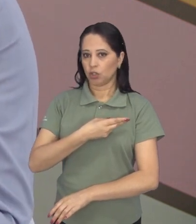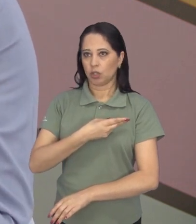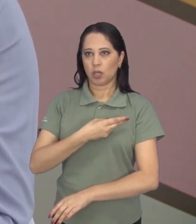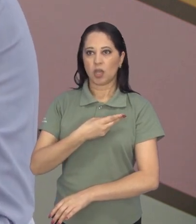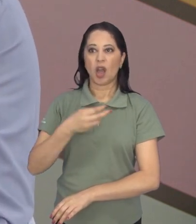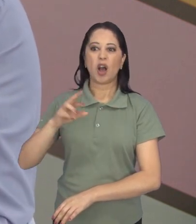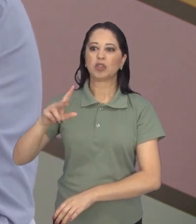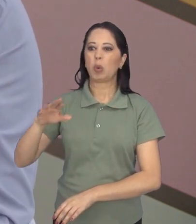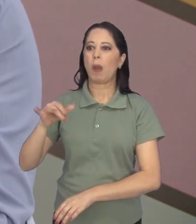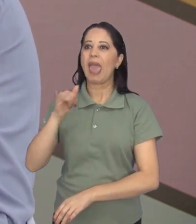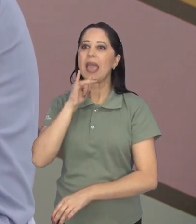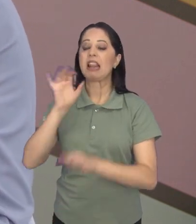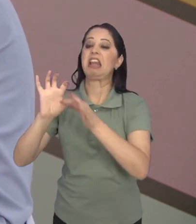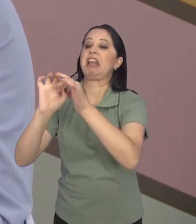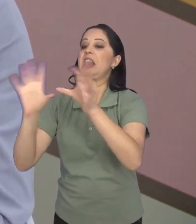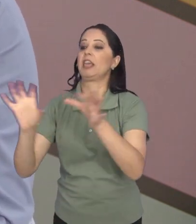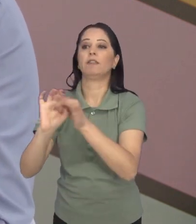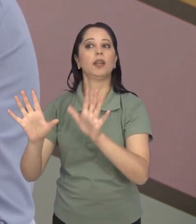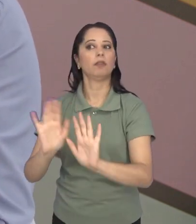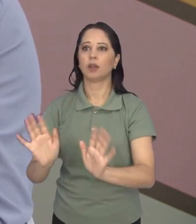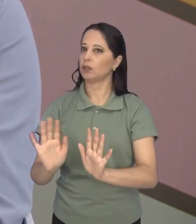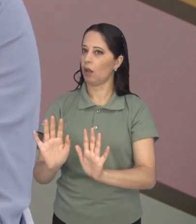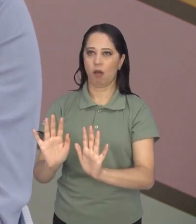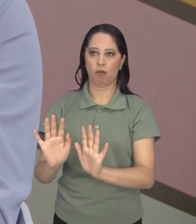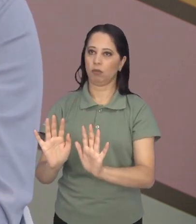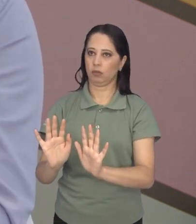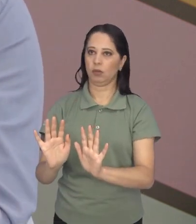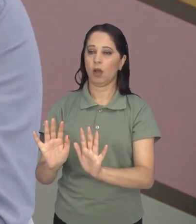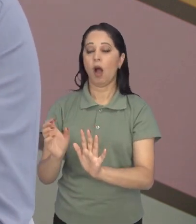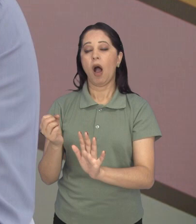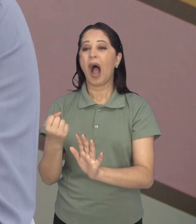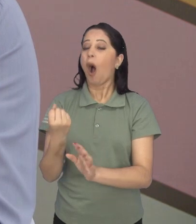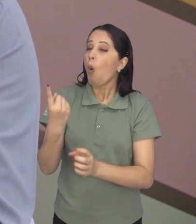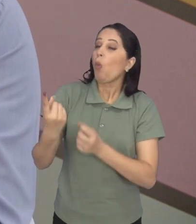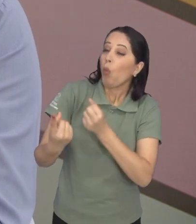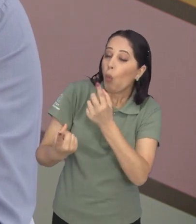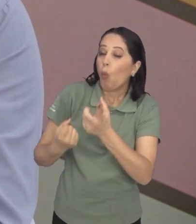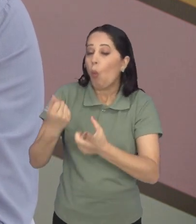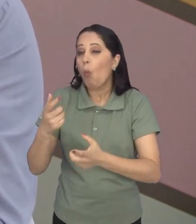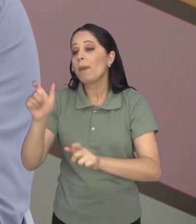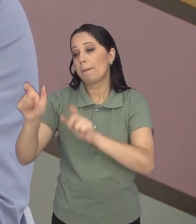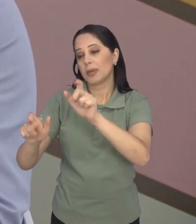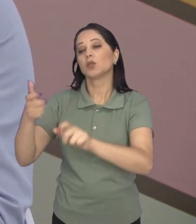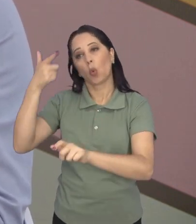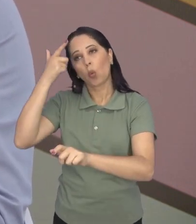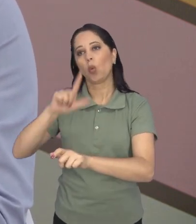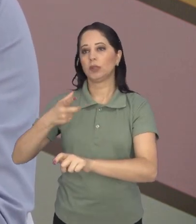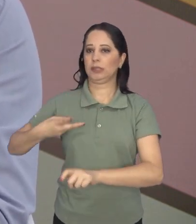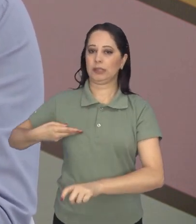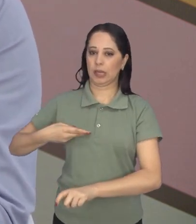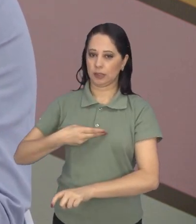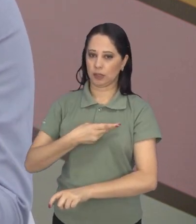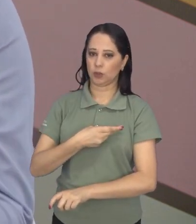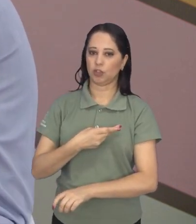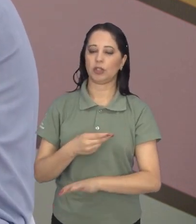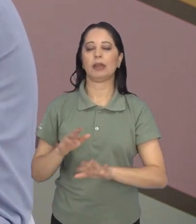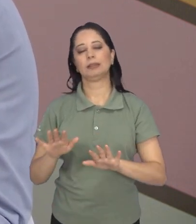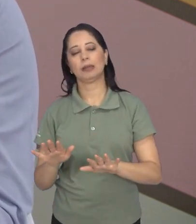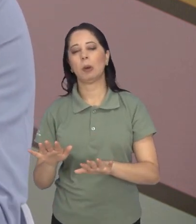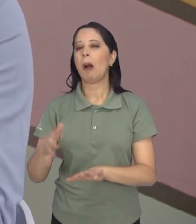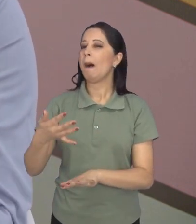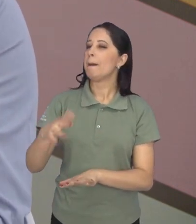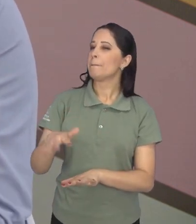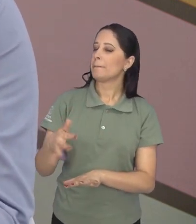vamos assim colocar, ela não é indicada para todos os casos, na verdade só uma minoria vai necessitar. Vamos colocar, no